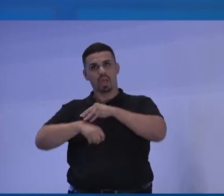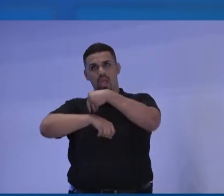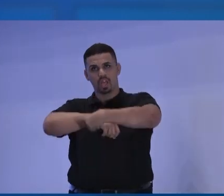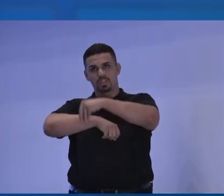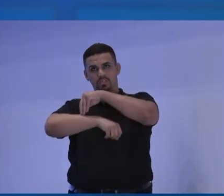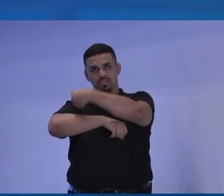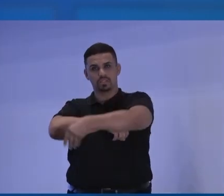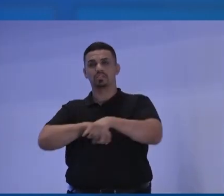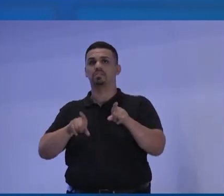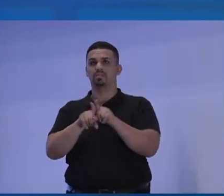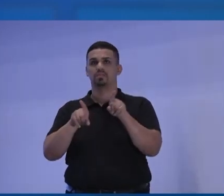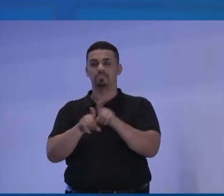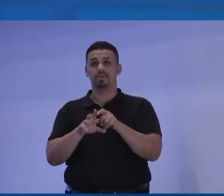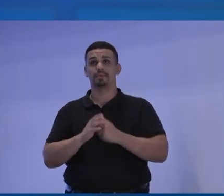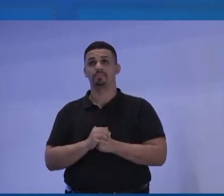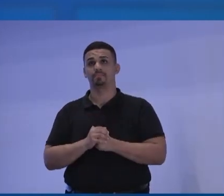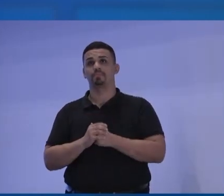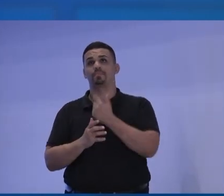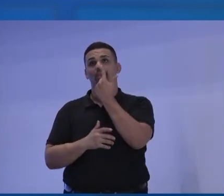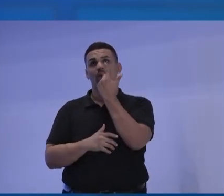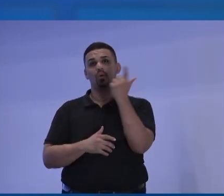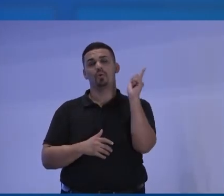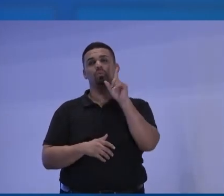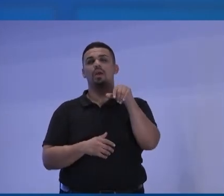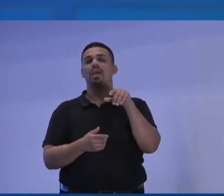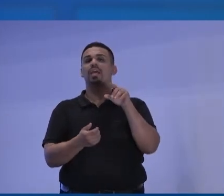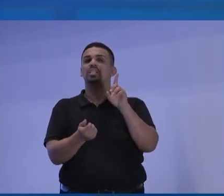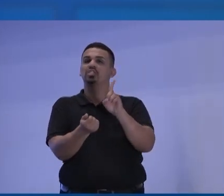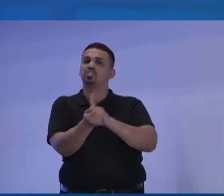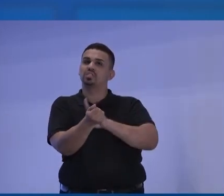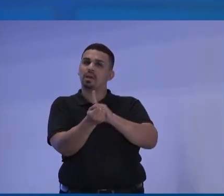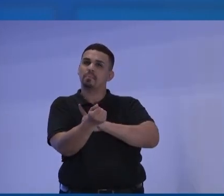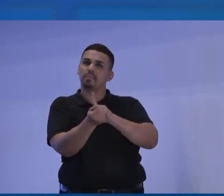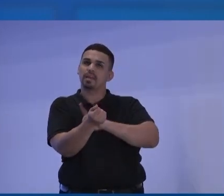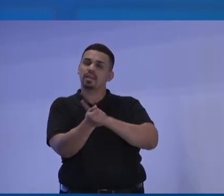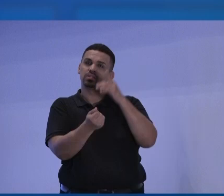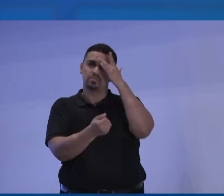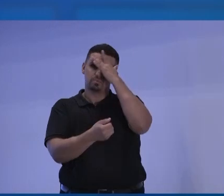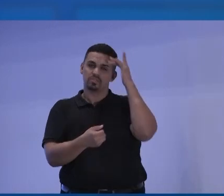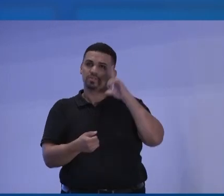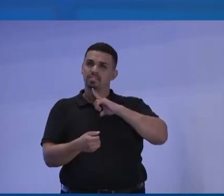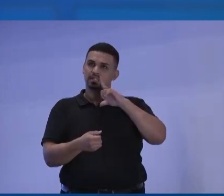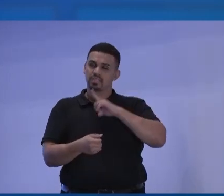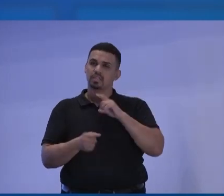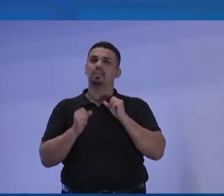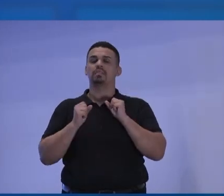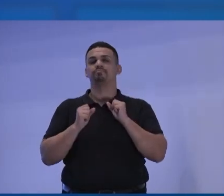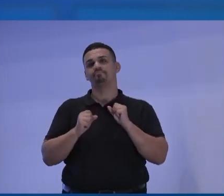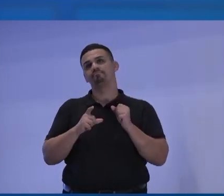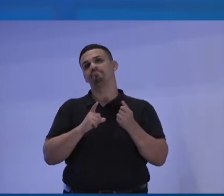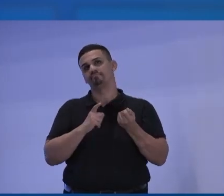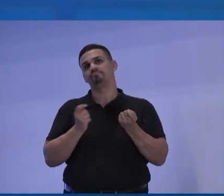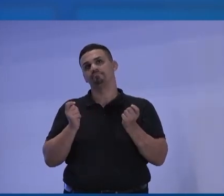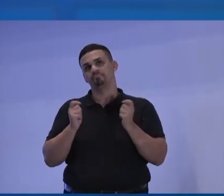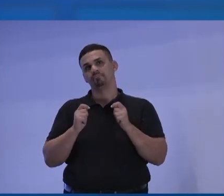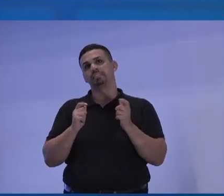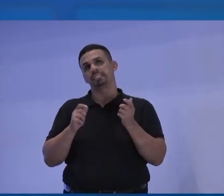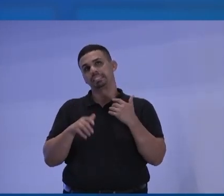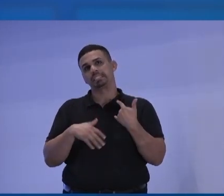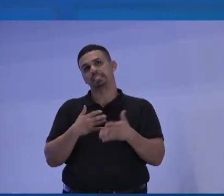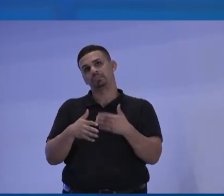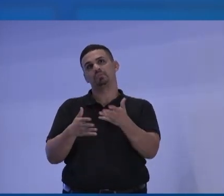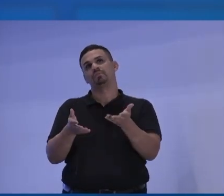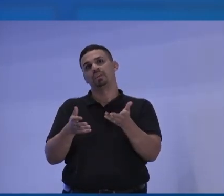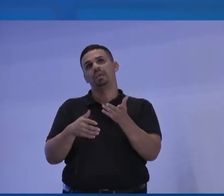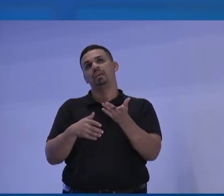os portadores de diabetes também apresentam uma parestesia simétrica e podem desenvolver